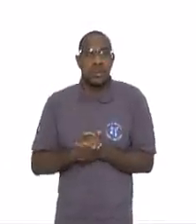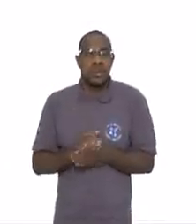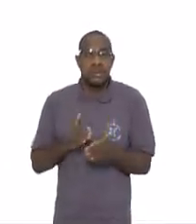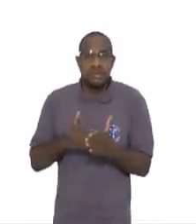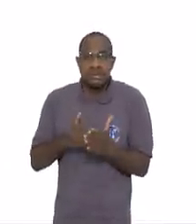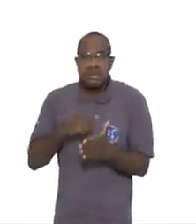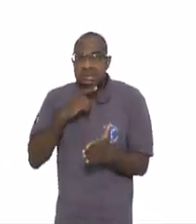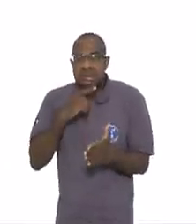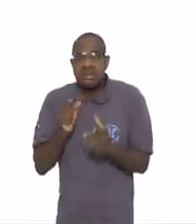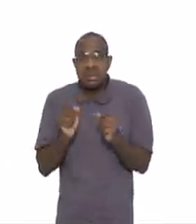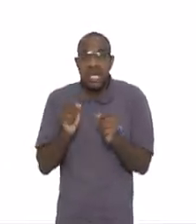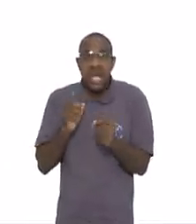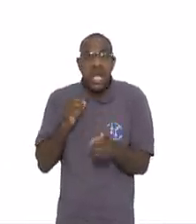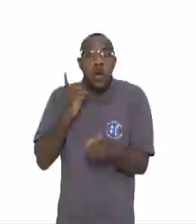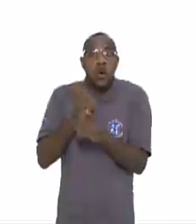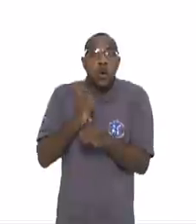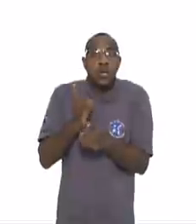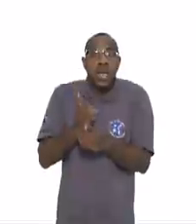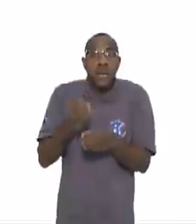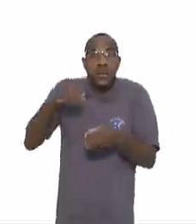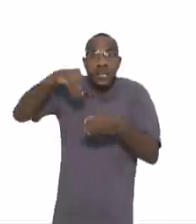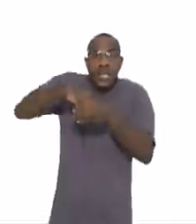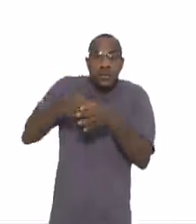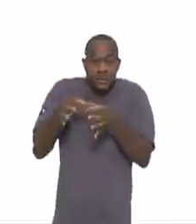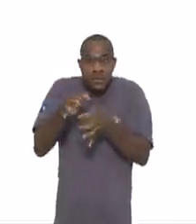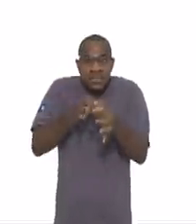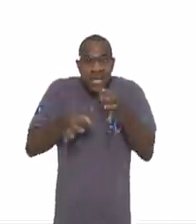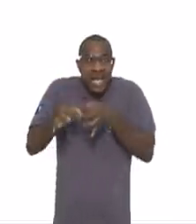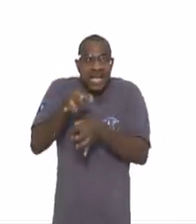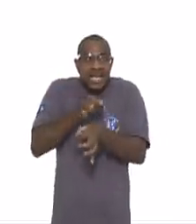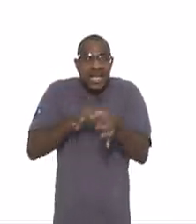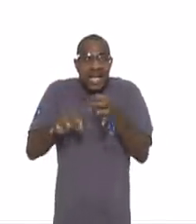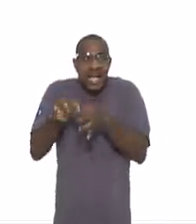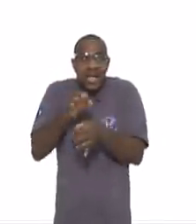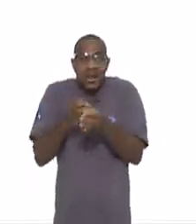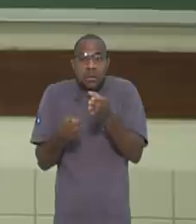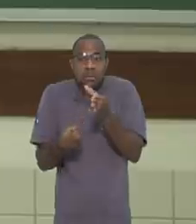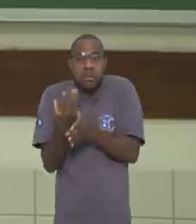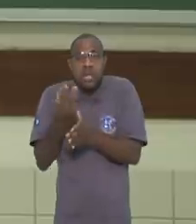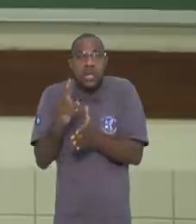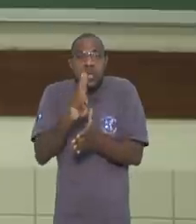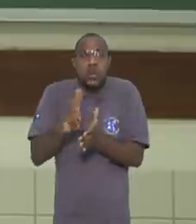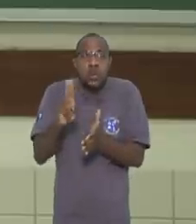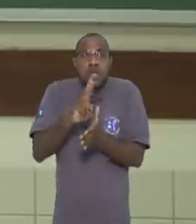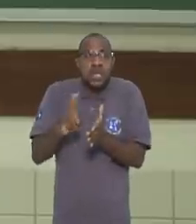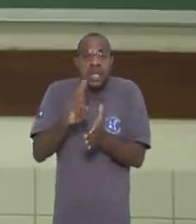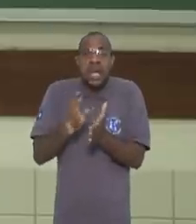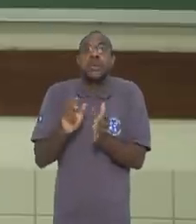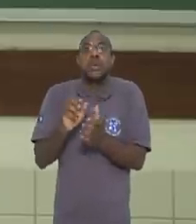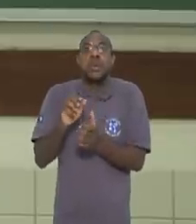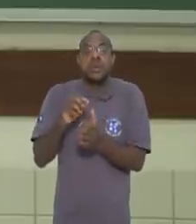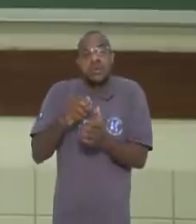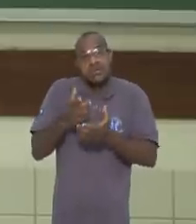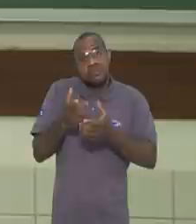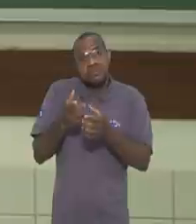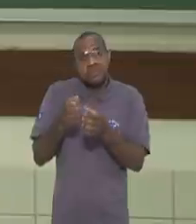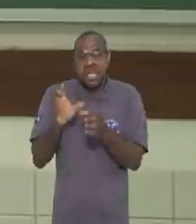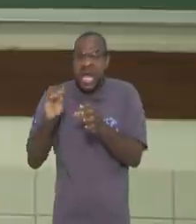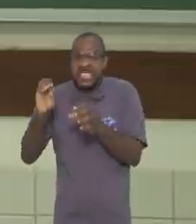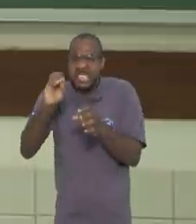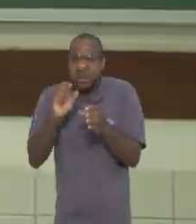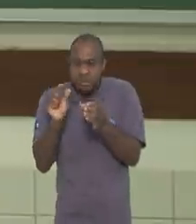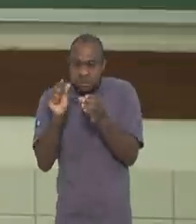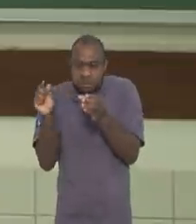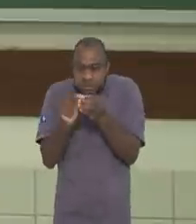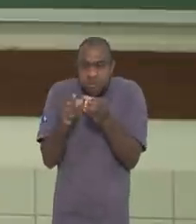São encontradas no interior de qualquer célula viva. A gente viu lá que utilizava os plasmídeos, aquelas partes das bactérias. Tá? Então, é isso que eram